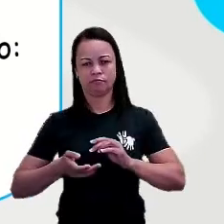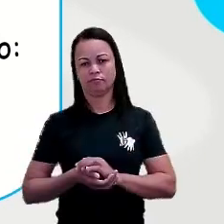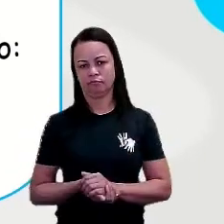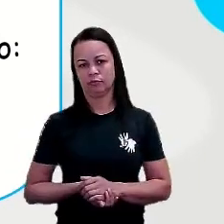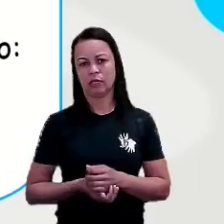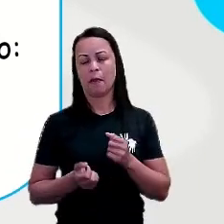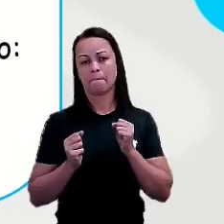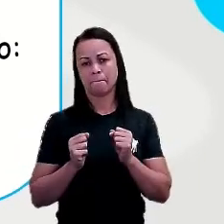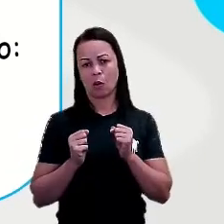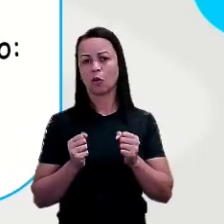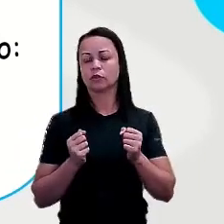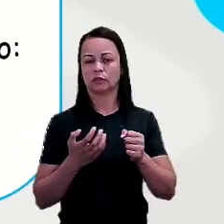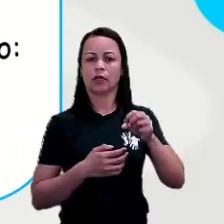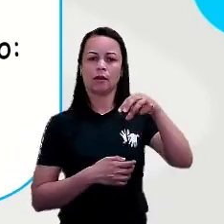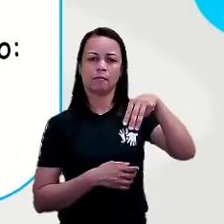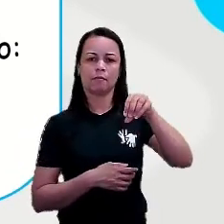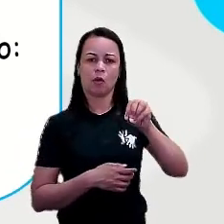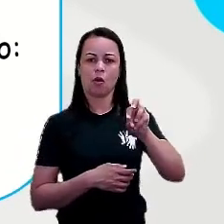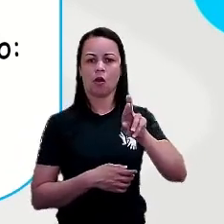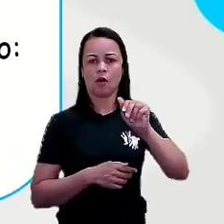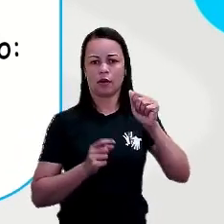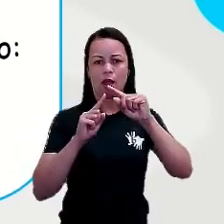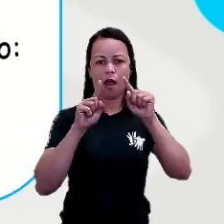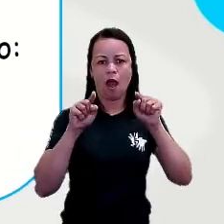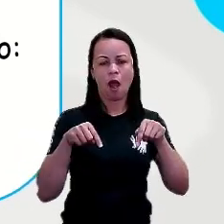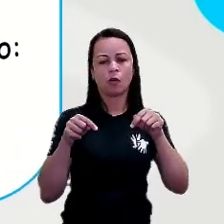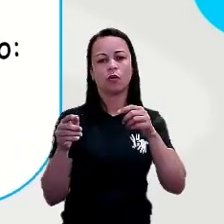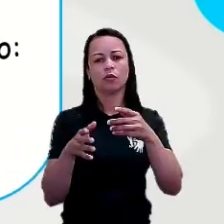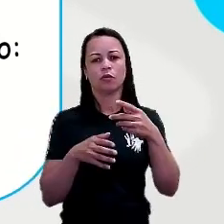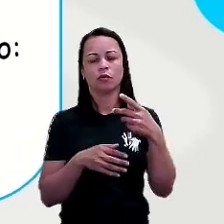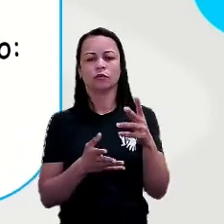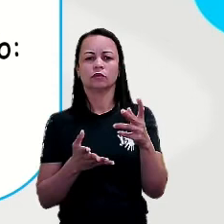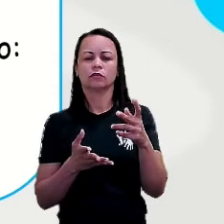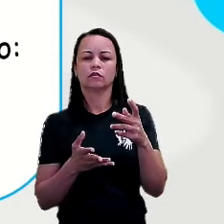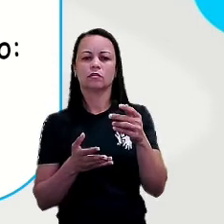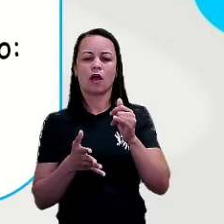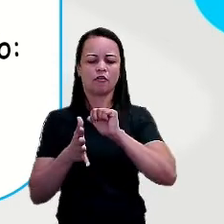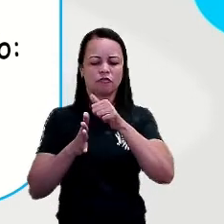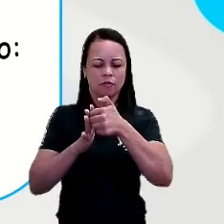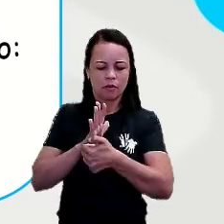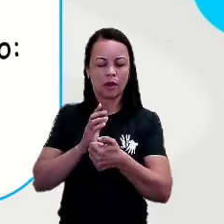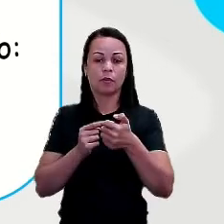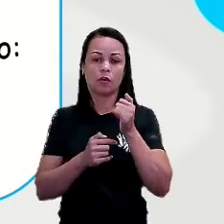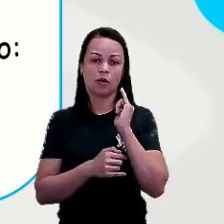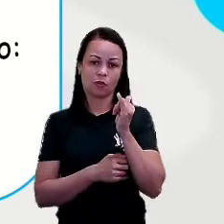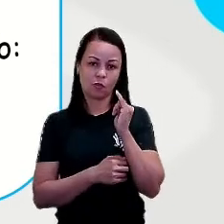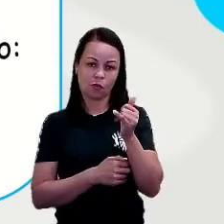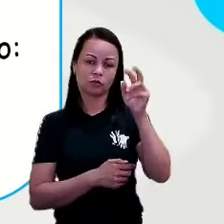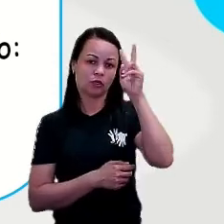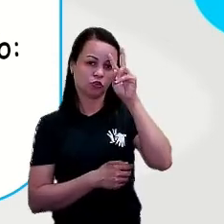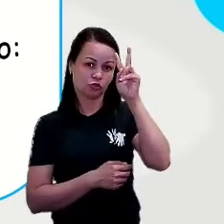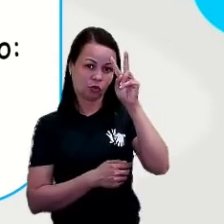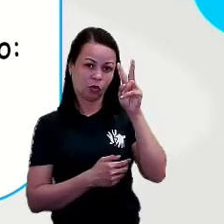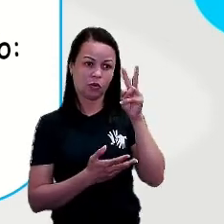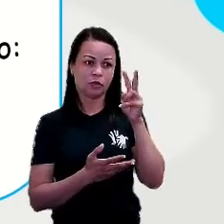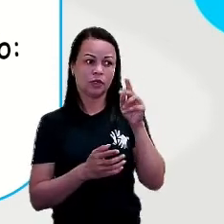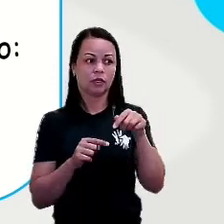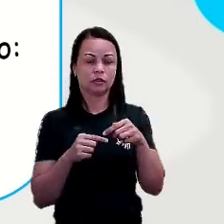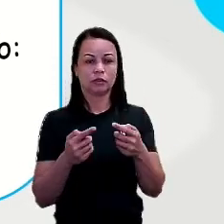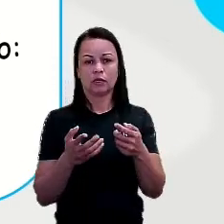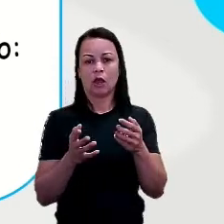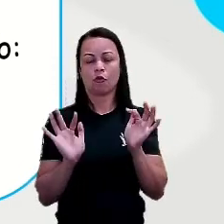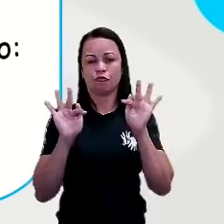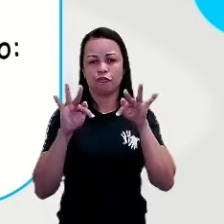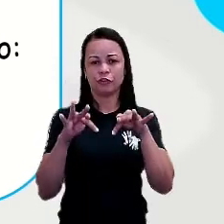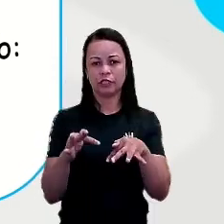ter uma moral ali explícita, né? A fábula conta toda a história ali, os personagens são os animais, mas ao